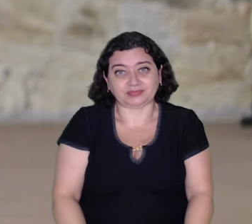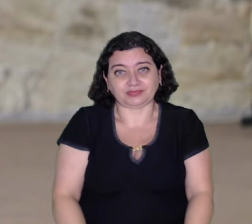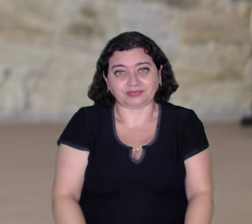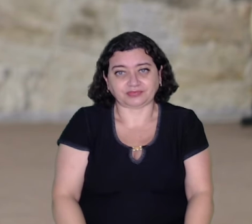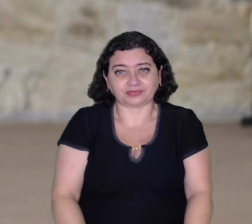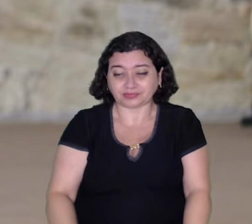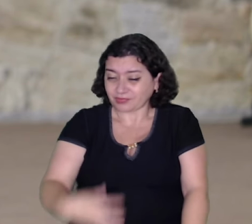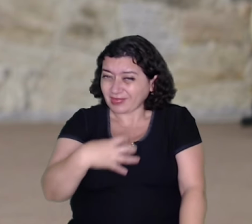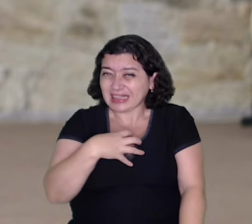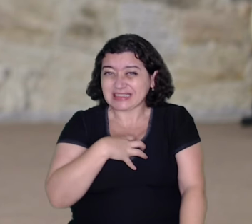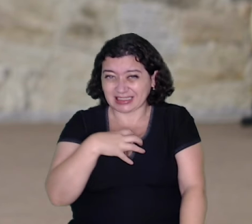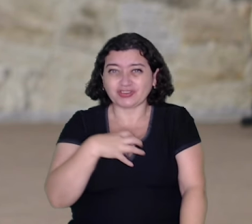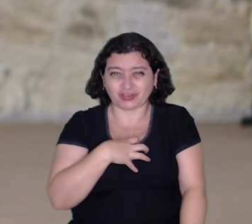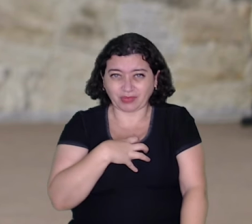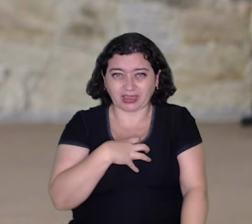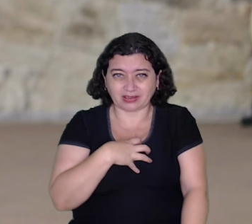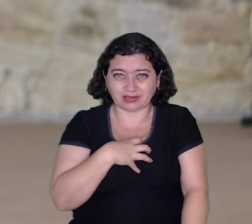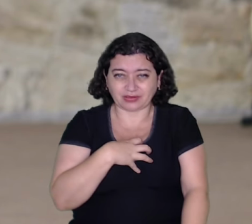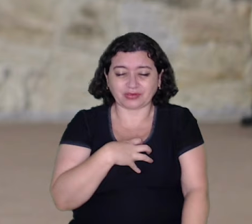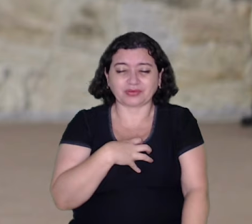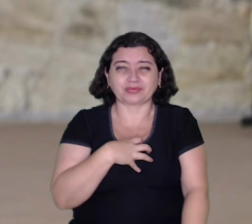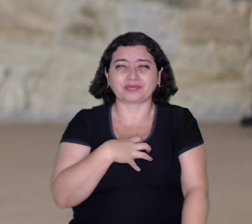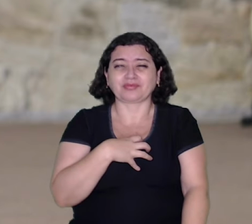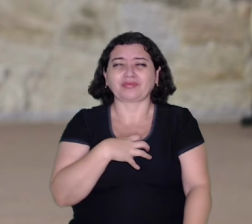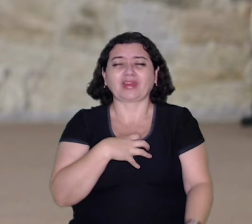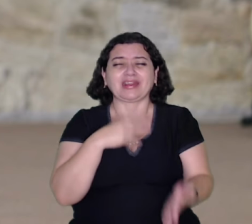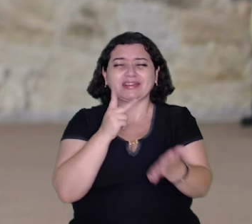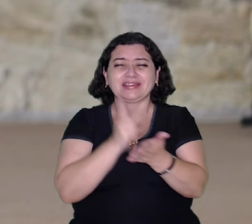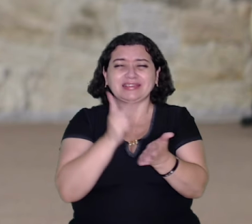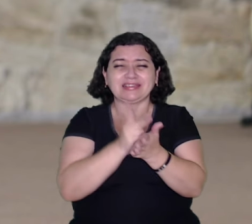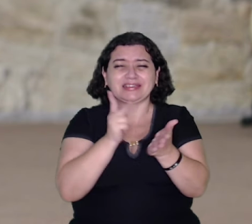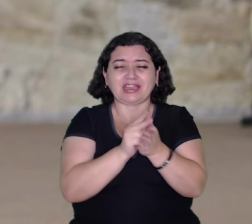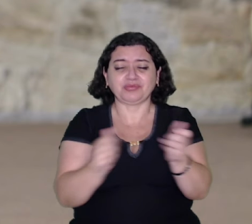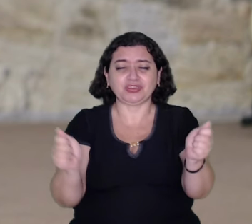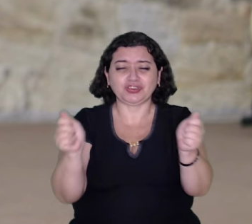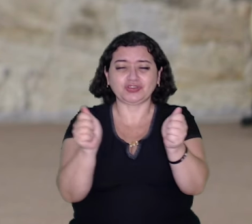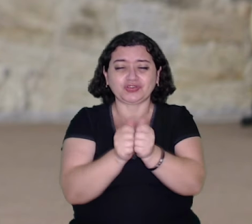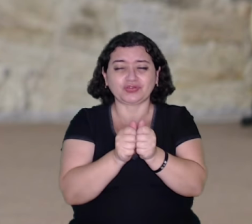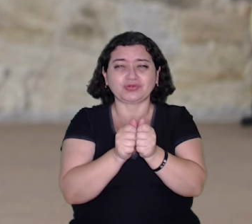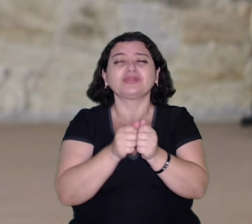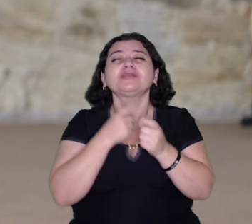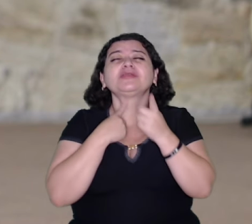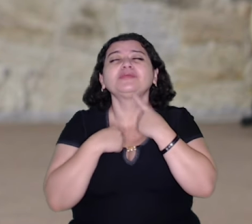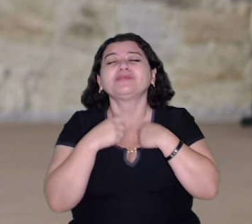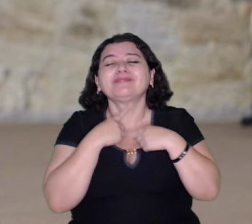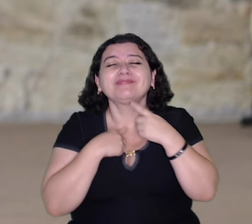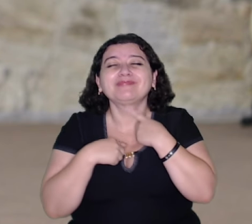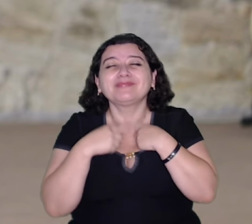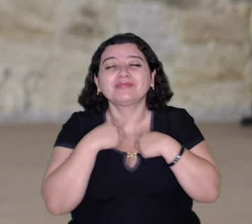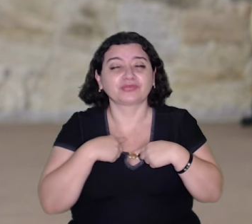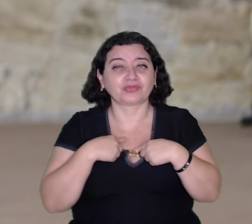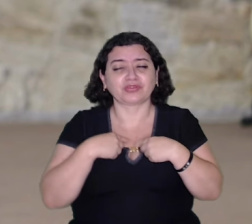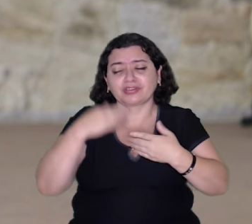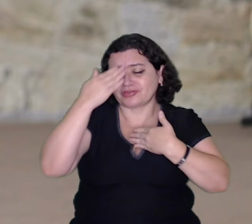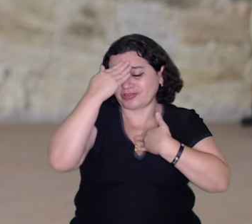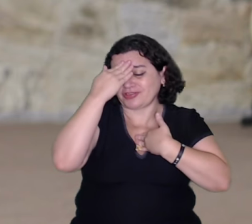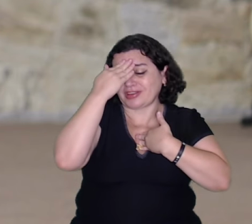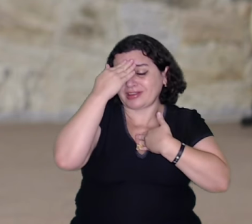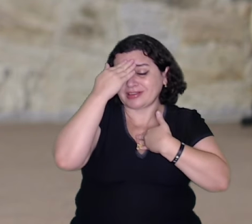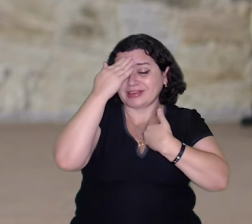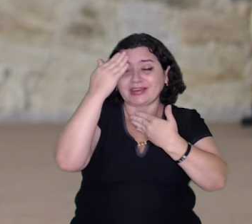Esse sentimento, frequentemente, ele vem acompanhado de um desejo de agradecer